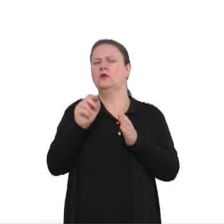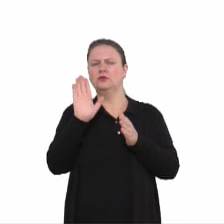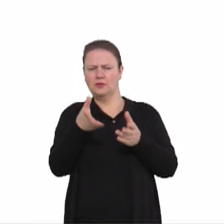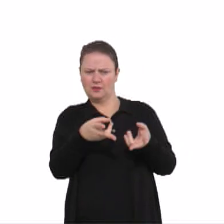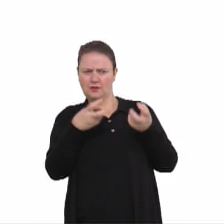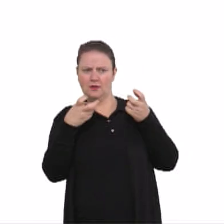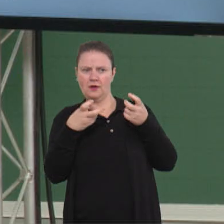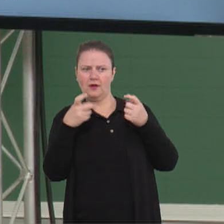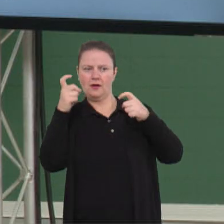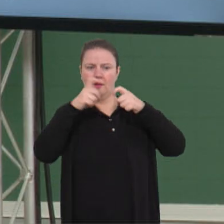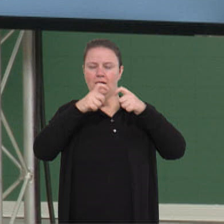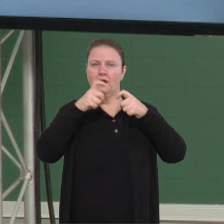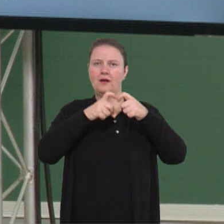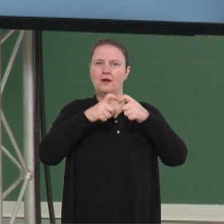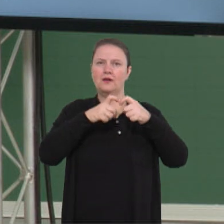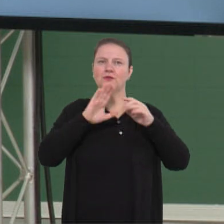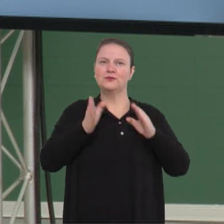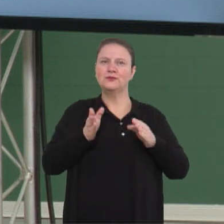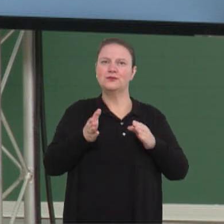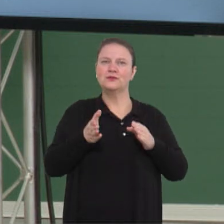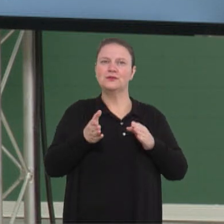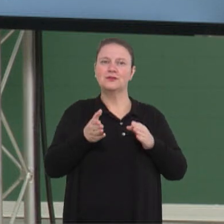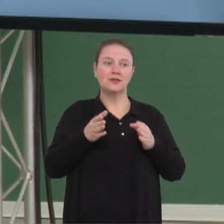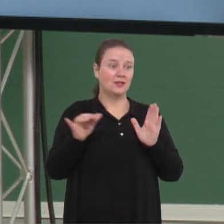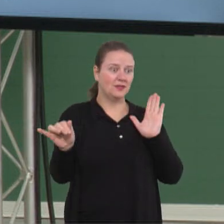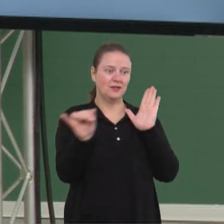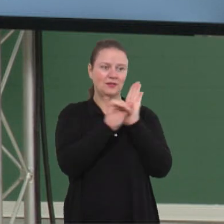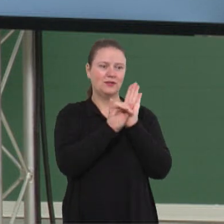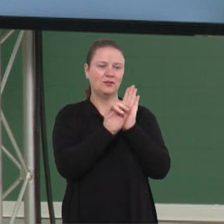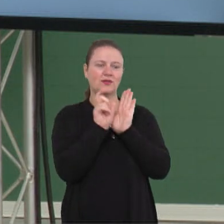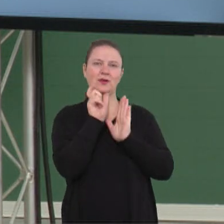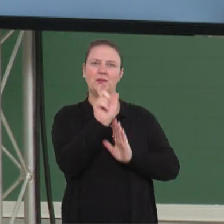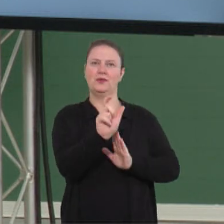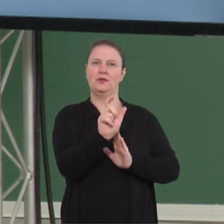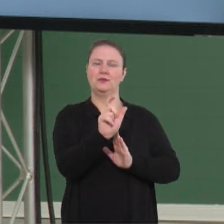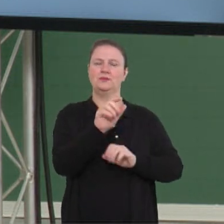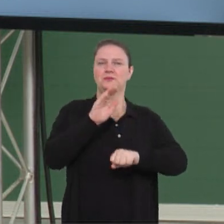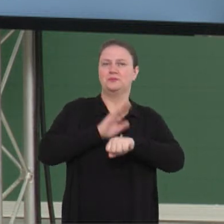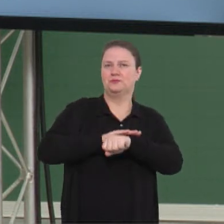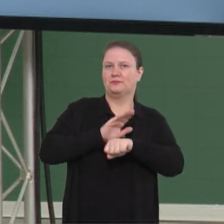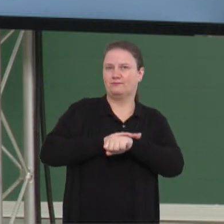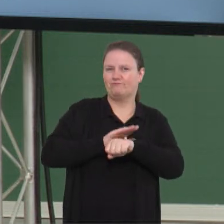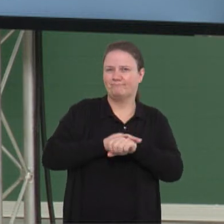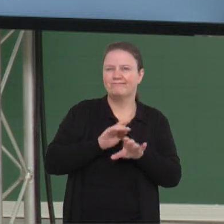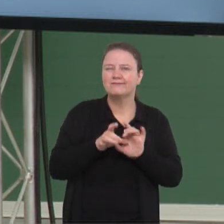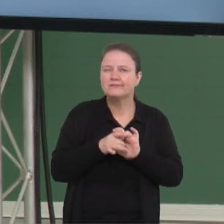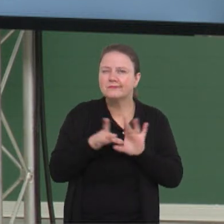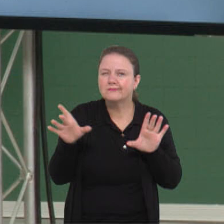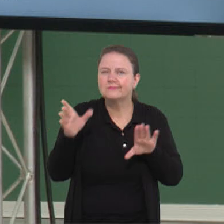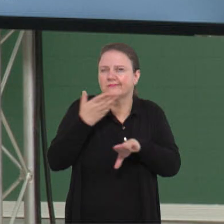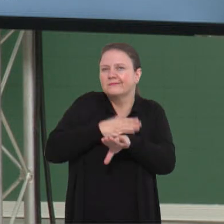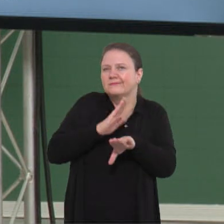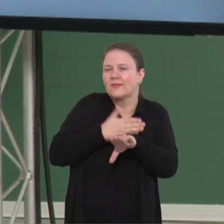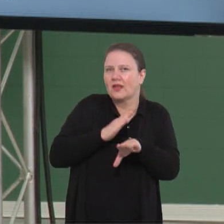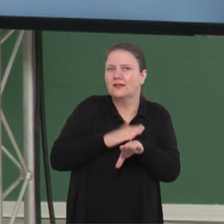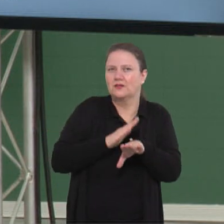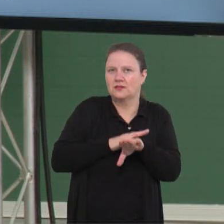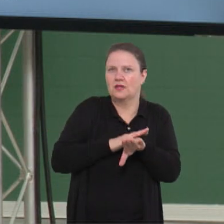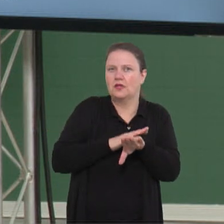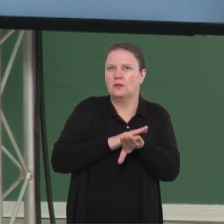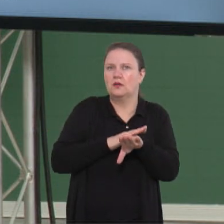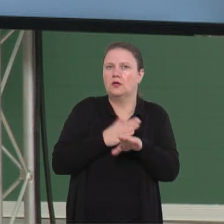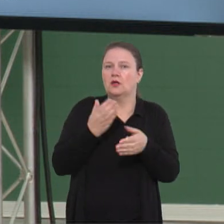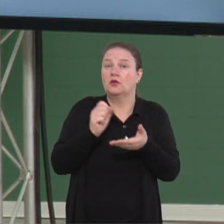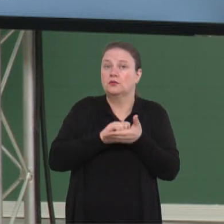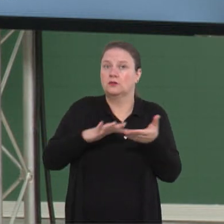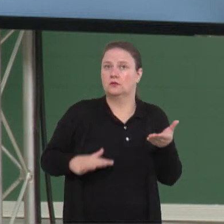pronto você já conseguiu chegar a resposta certa então eu vou dar um tempinho para vocês poder ir fazer esse